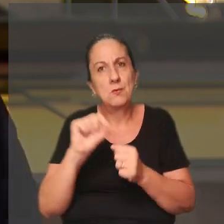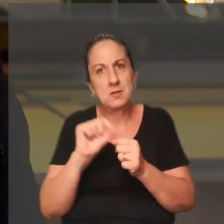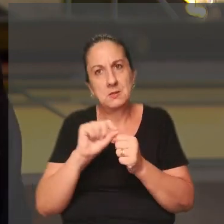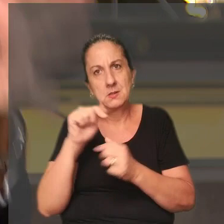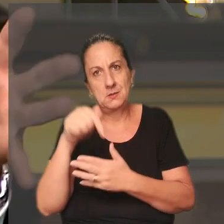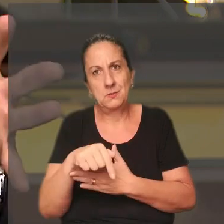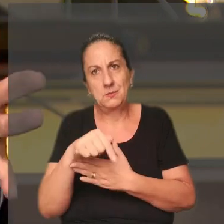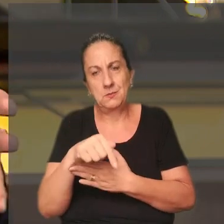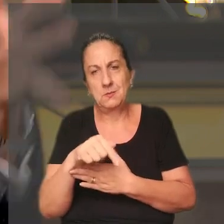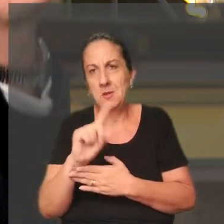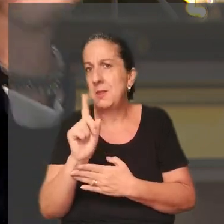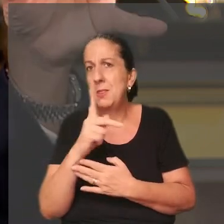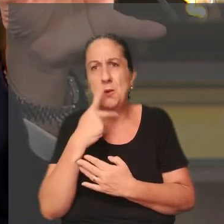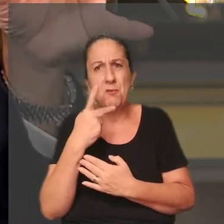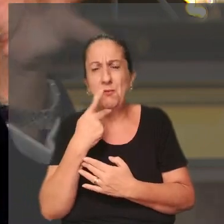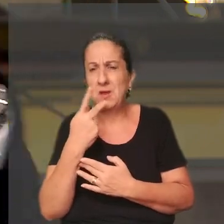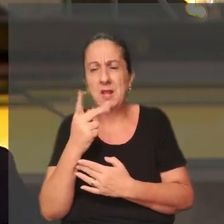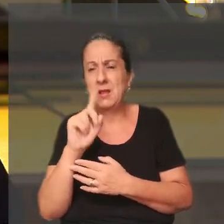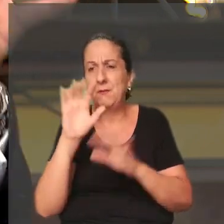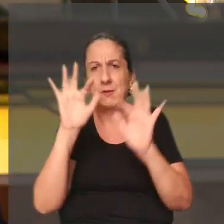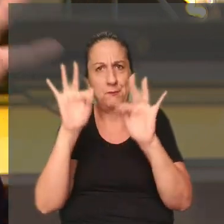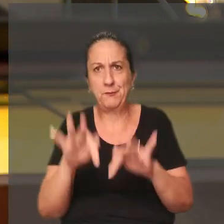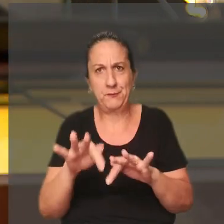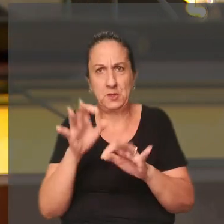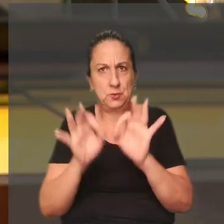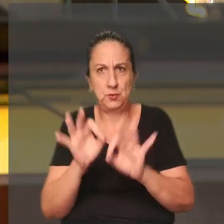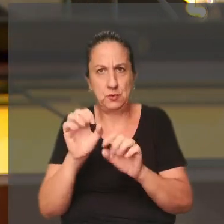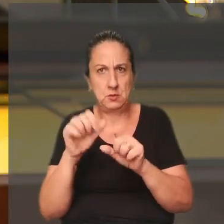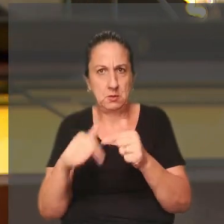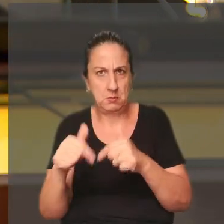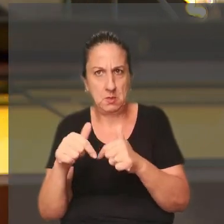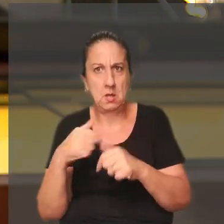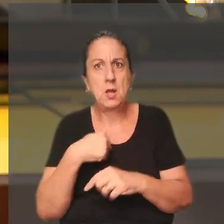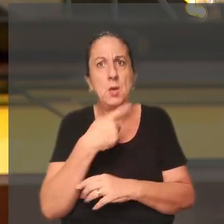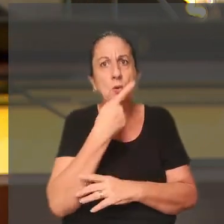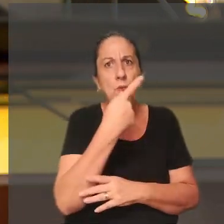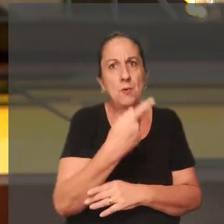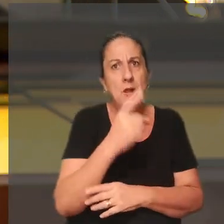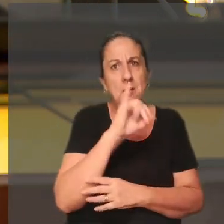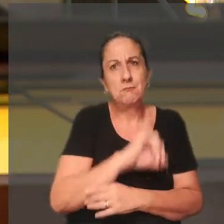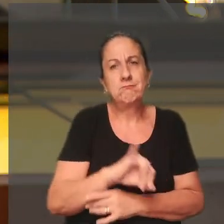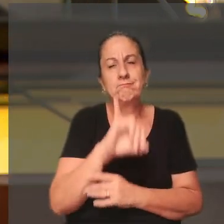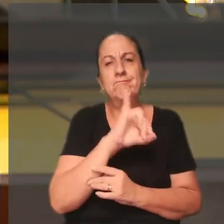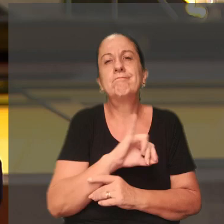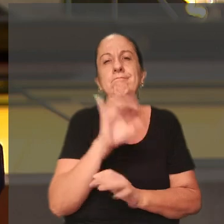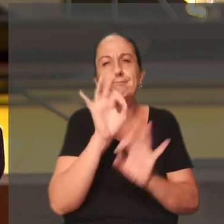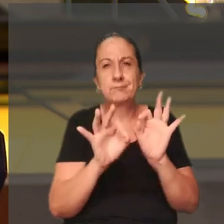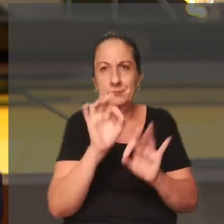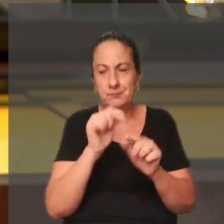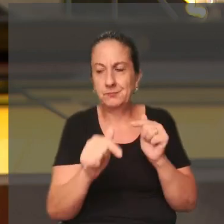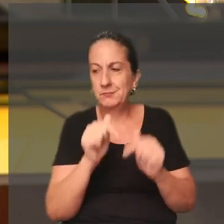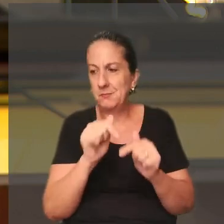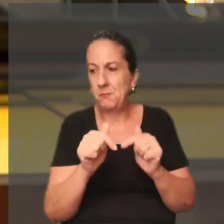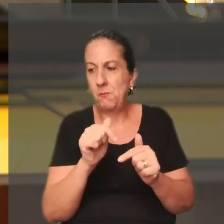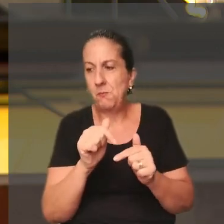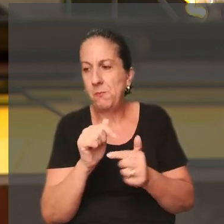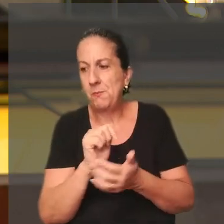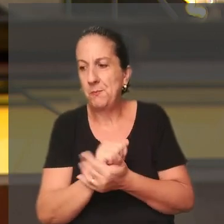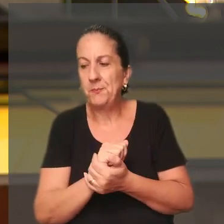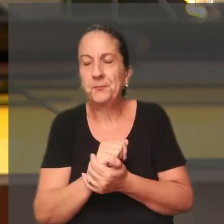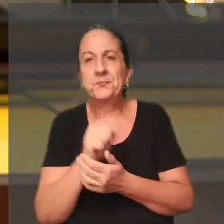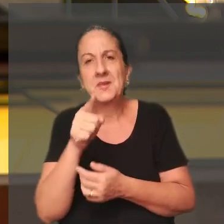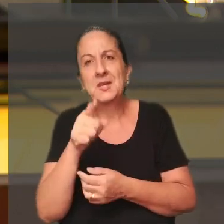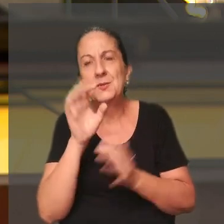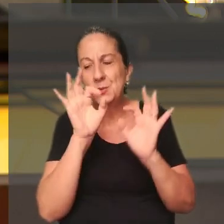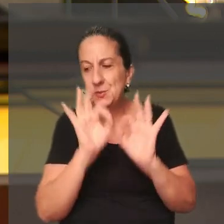que é o que eu estou fazendo aqui. Então, eu não falava de extinção. Eu falava da importância da Justiça do